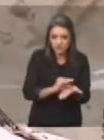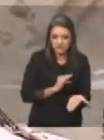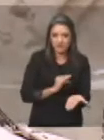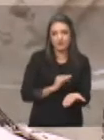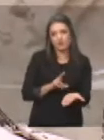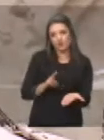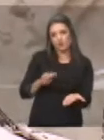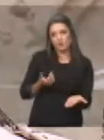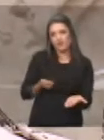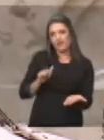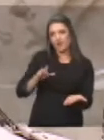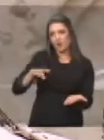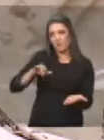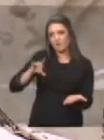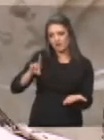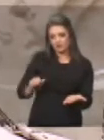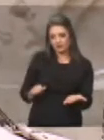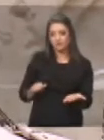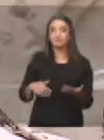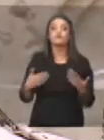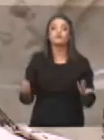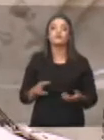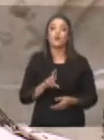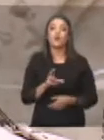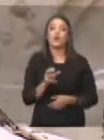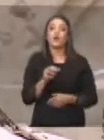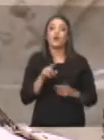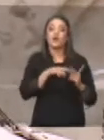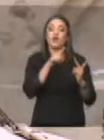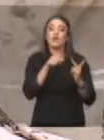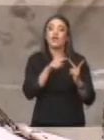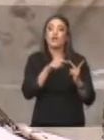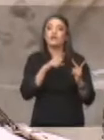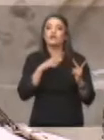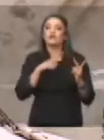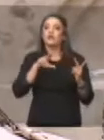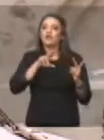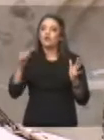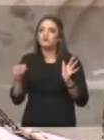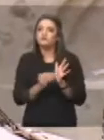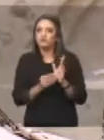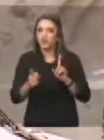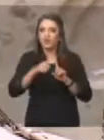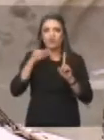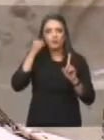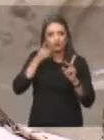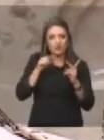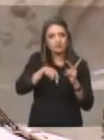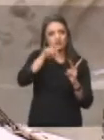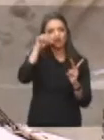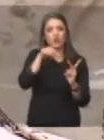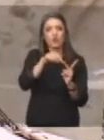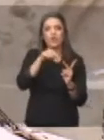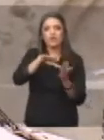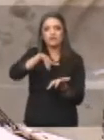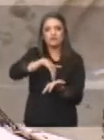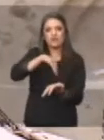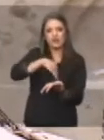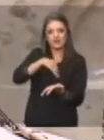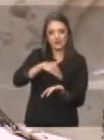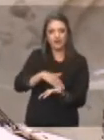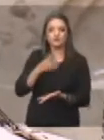Almeida. Raimundo foi nomeado pelo deputado Silas Câmara para exercer o cargo de secretário